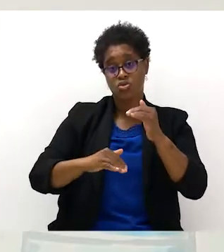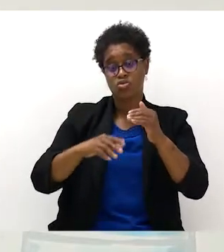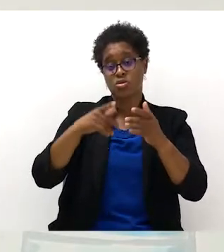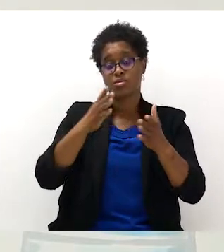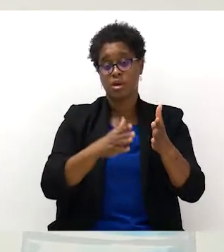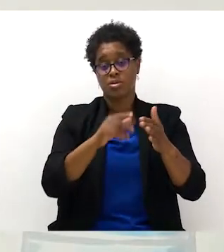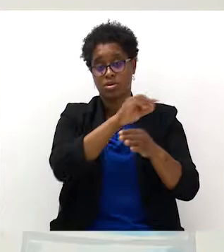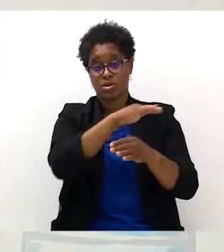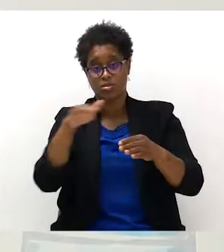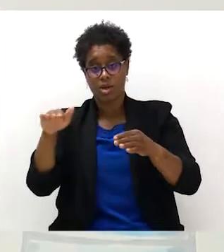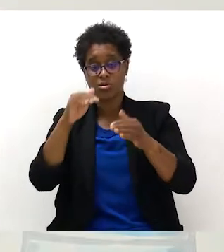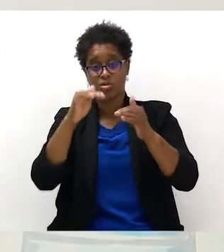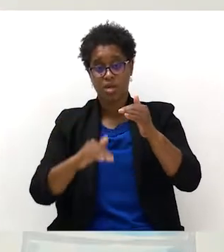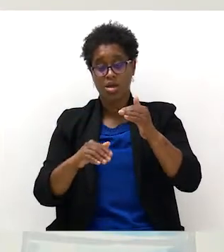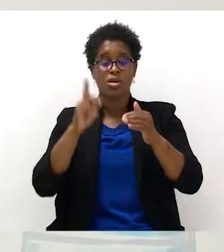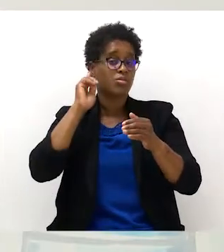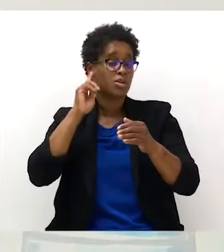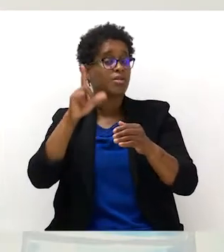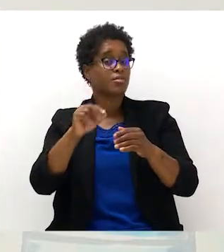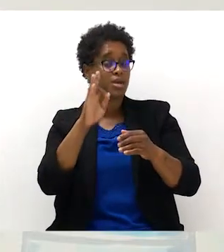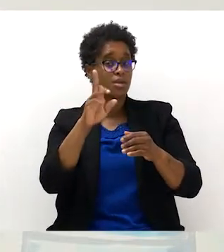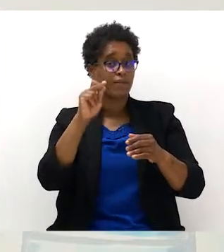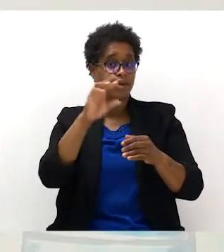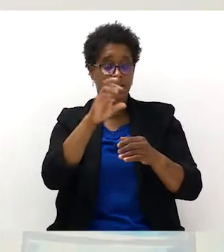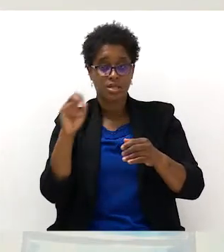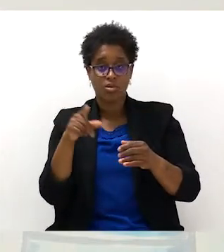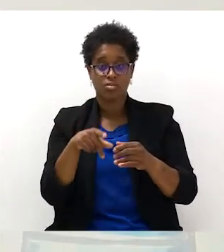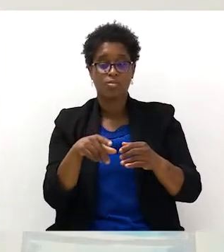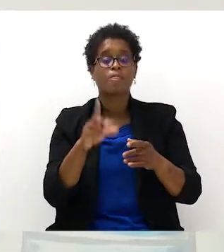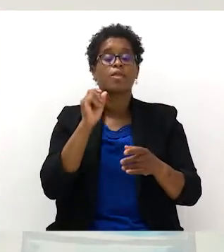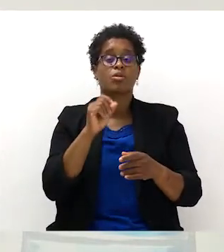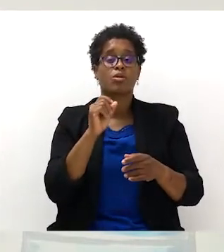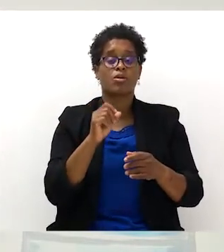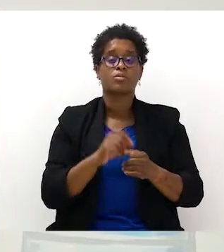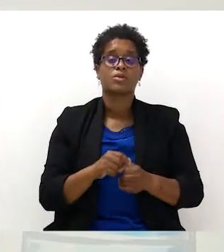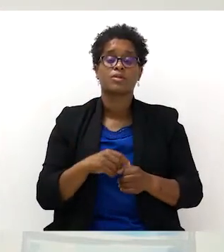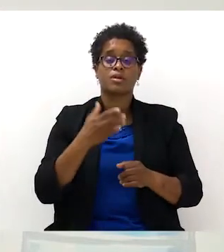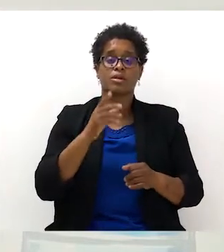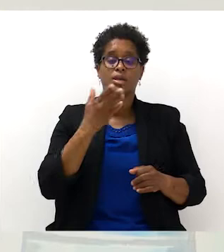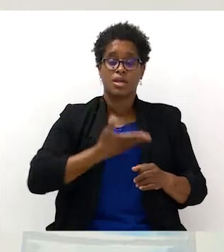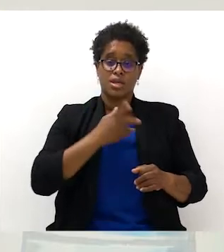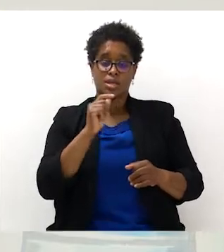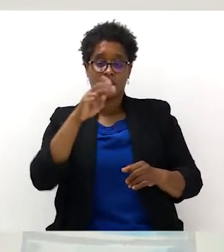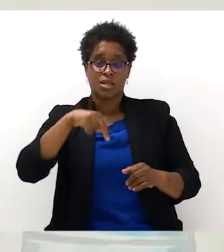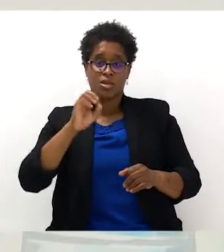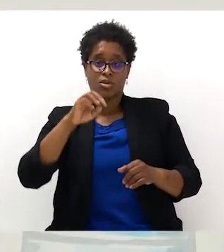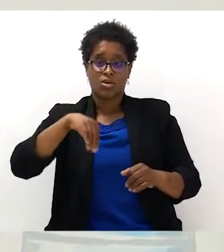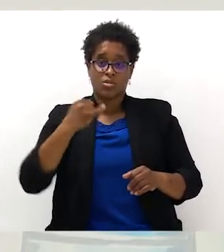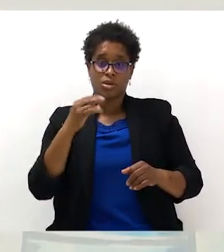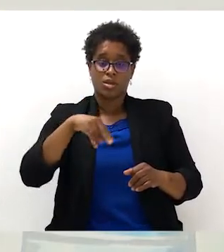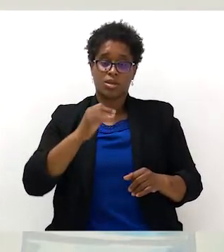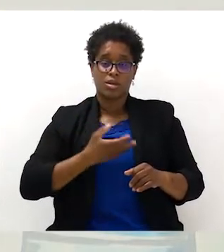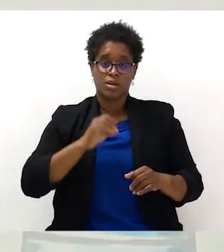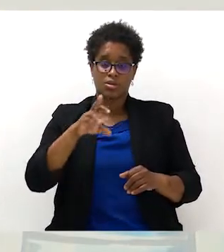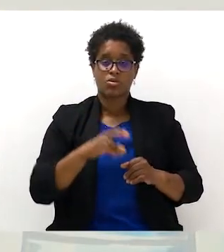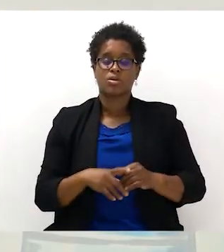debaixo desse traço, que é importante também na fração, esse traço chama-se como denominador. Não